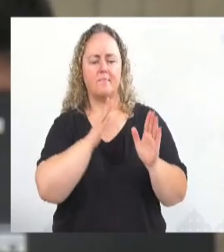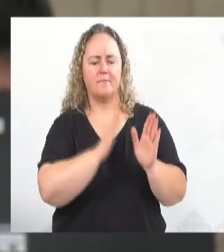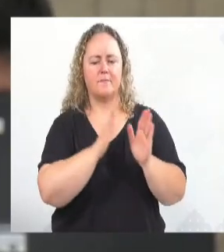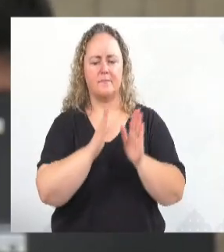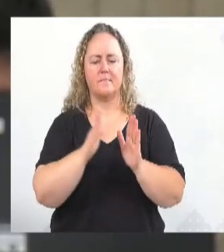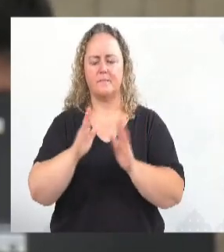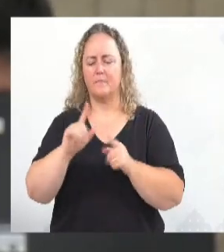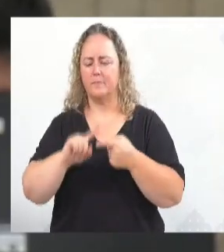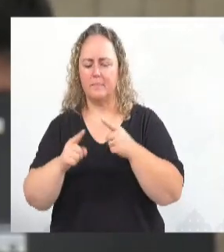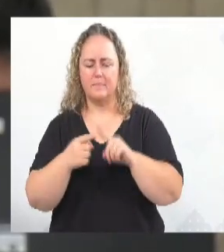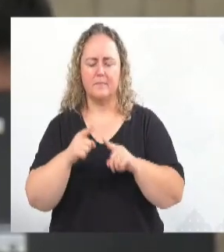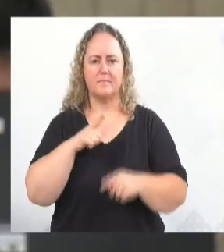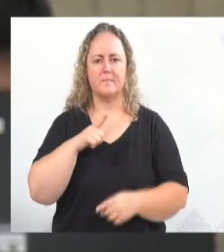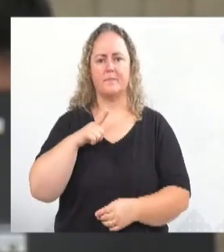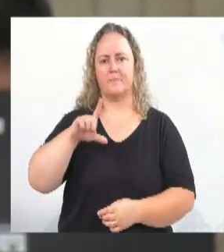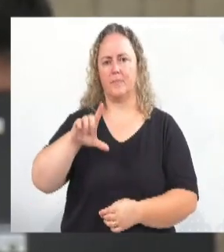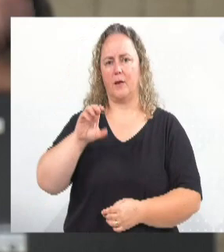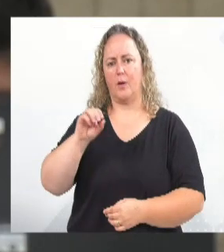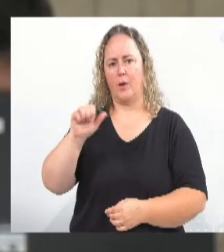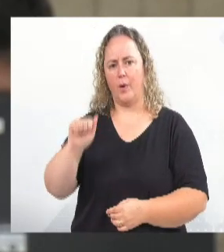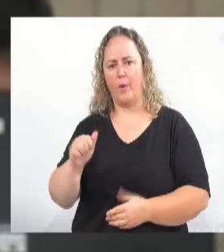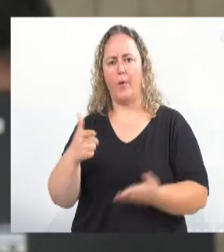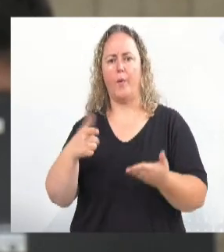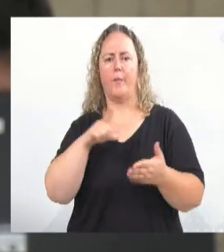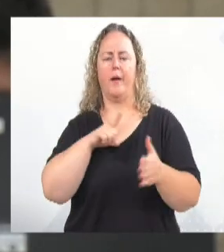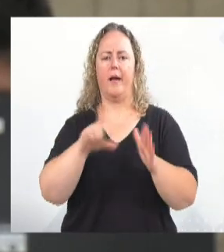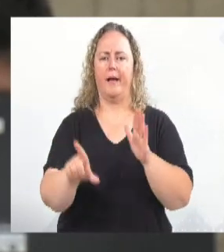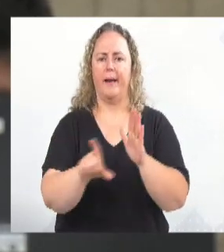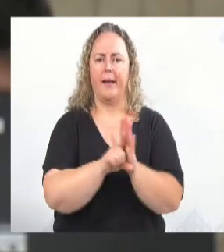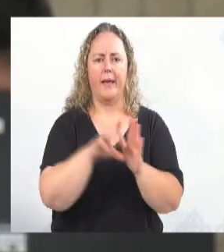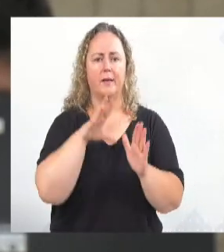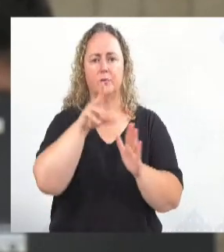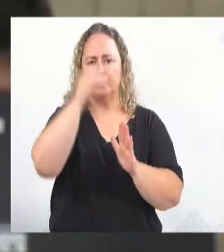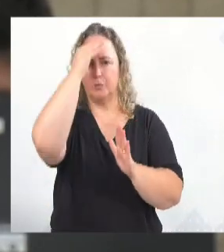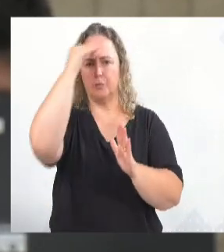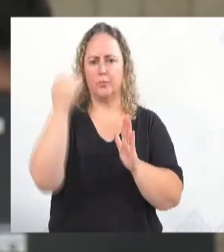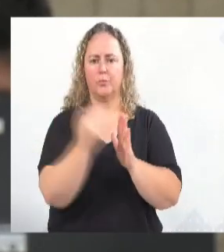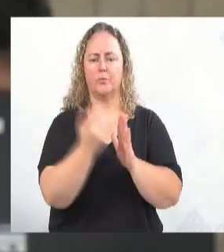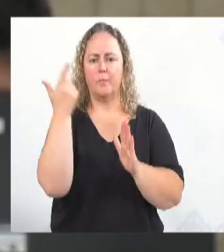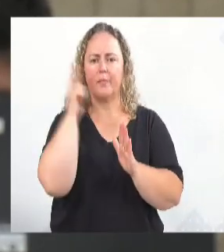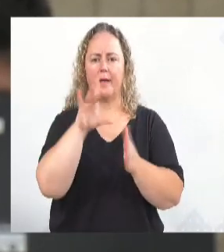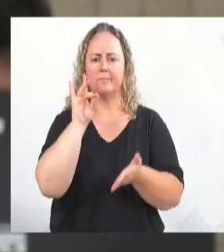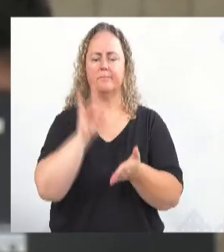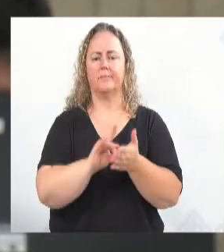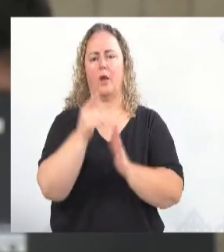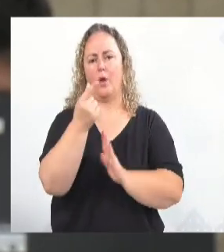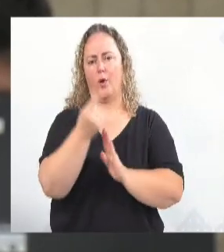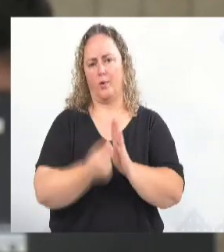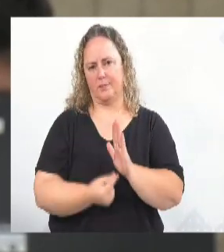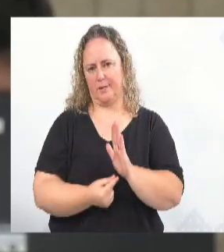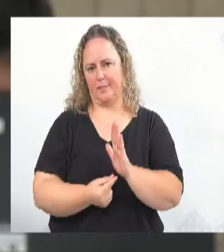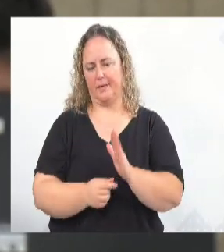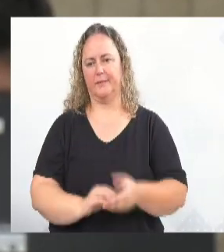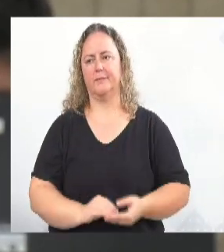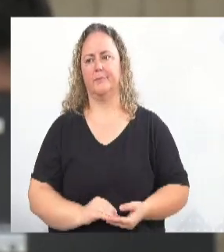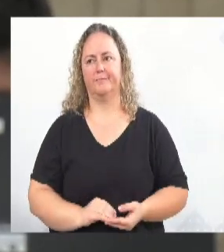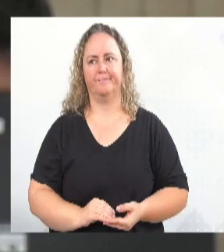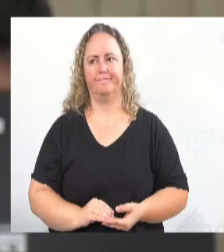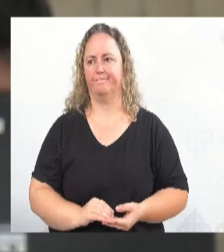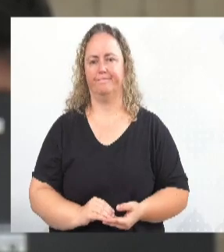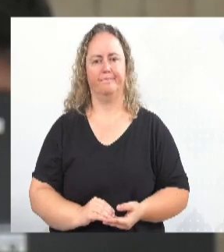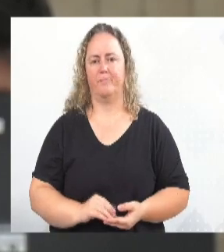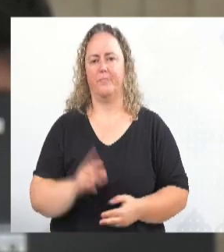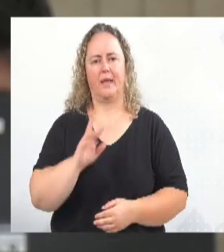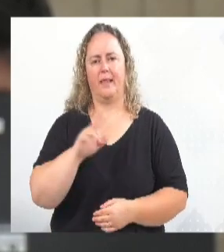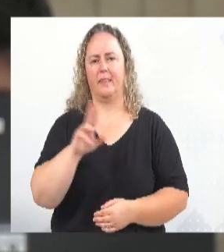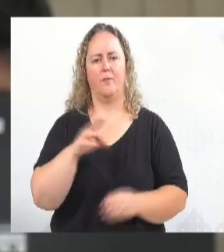procedimento, tem a LOA, tem todas as leis que a gente tem que cumprir para poder estar botando o orçamento para o próximo ano. Então, ninguém está fazendo